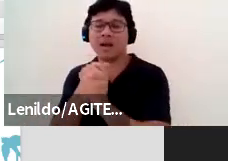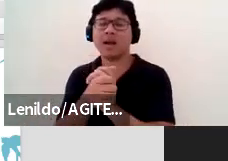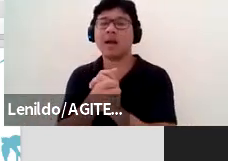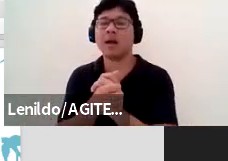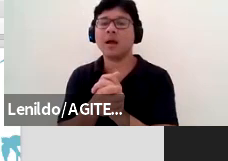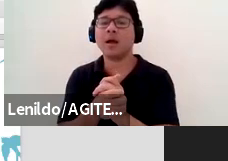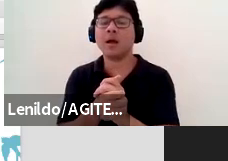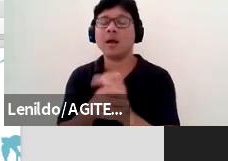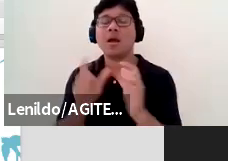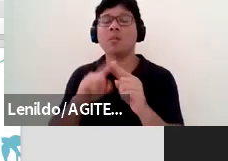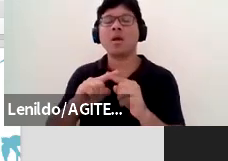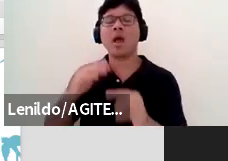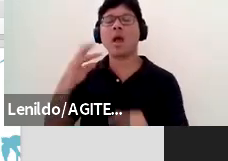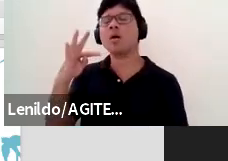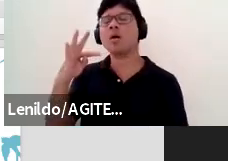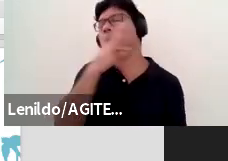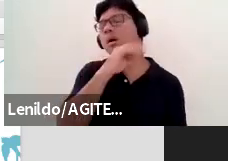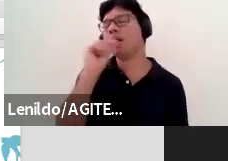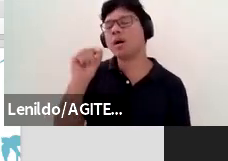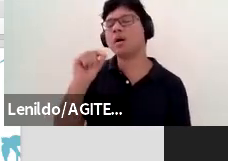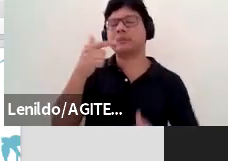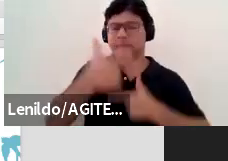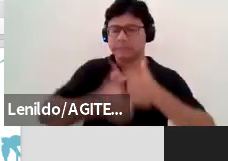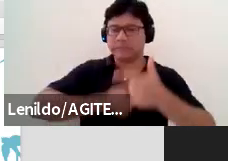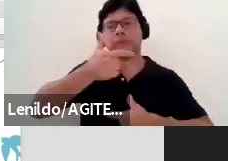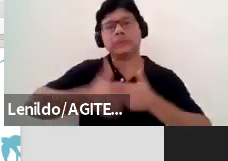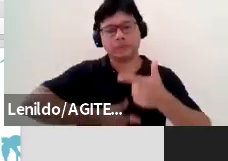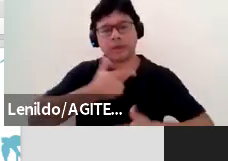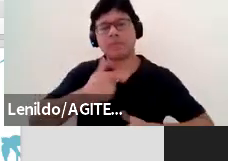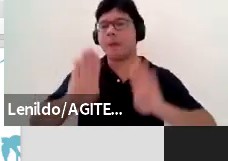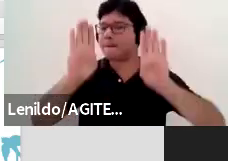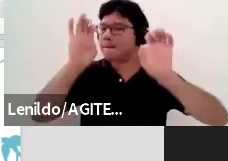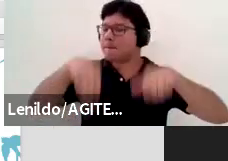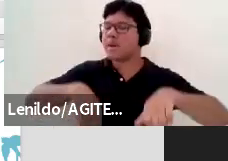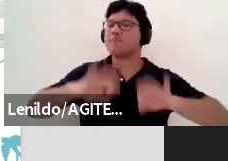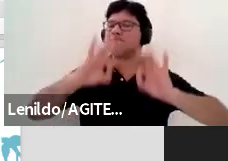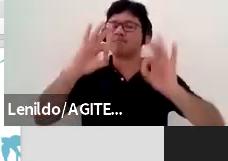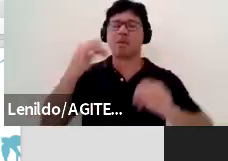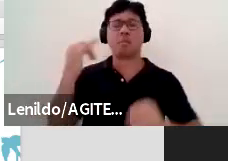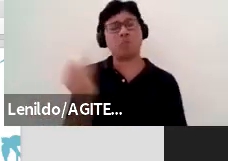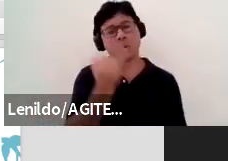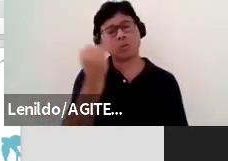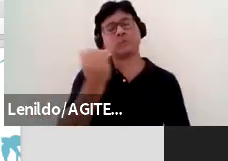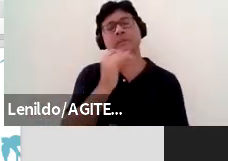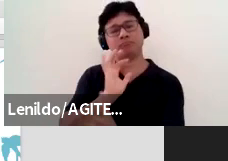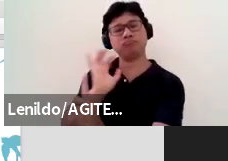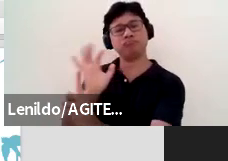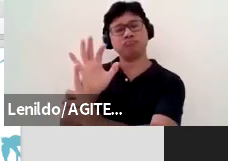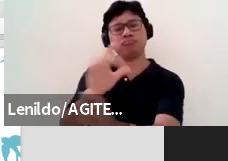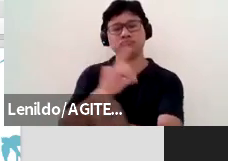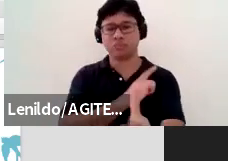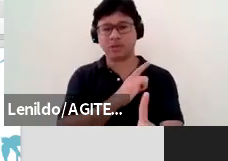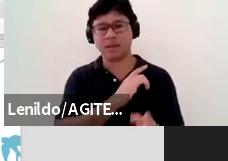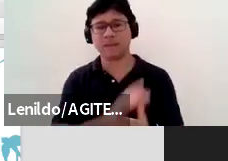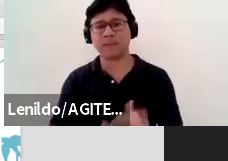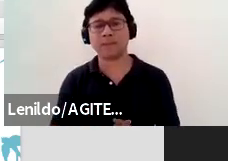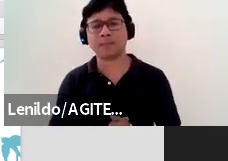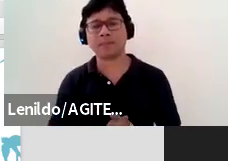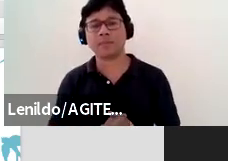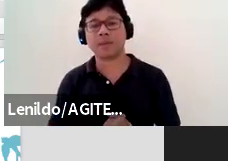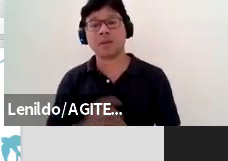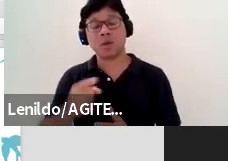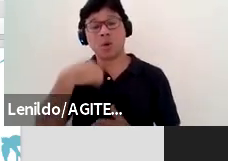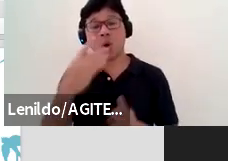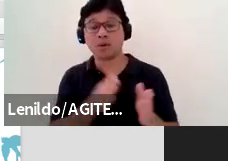tá dizendo que a gente está fazendo alguma coisa relevante, pelo menos a gente está fazendo, né? Então, a gente está indo por um caminho